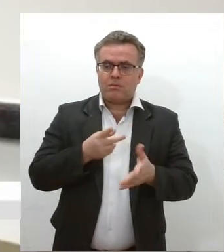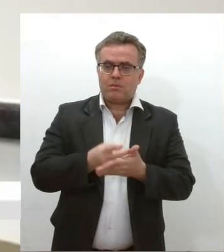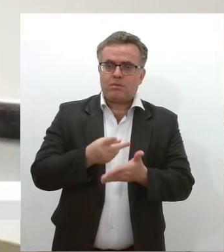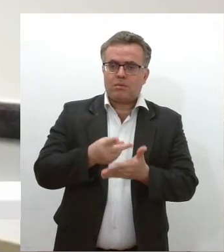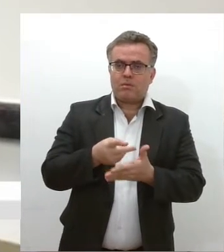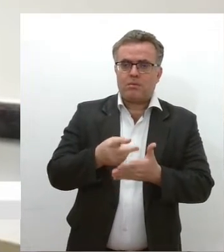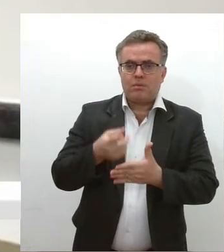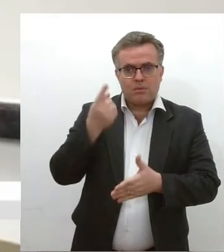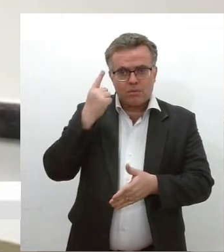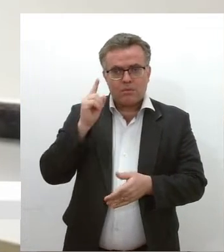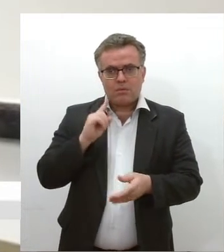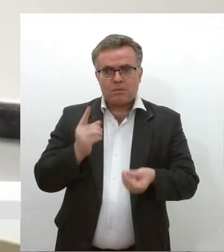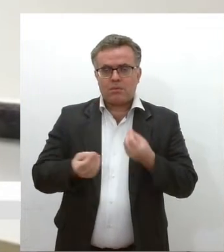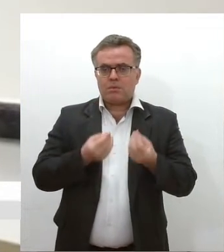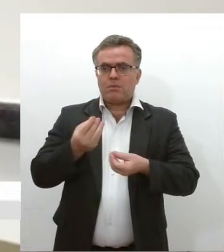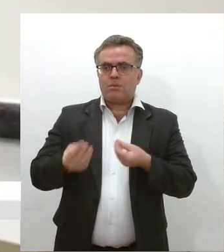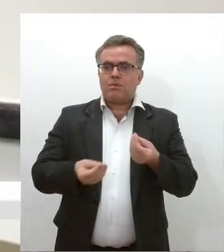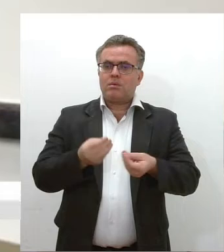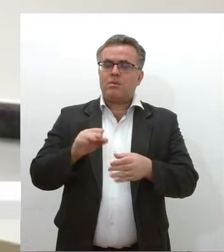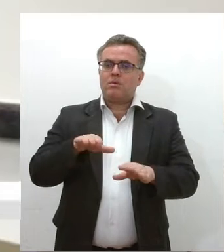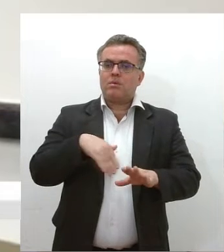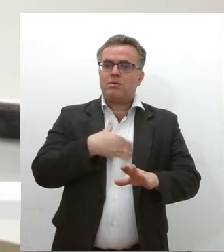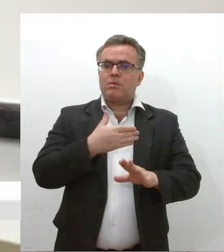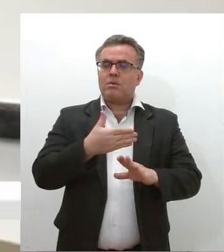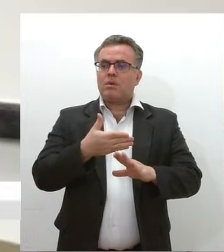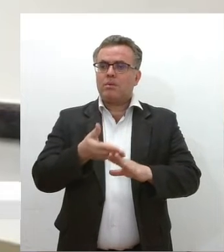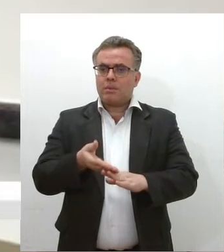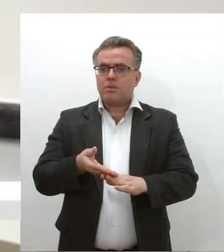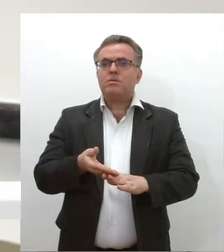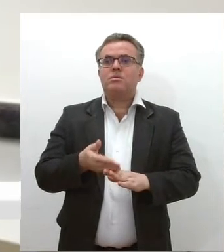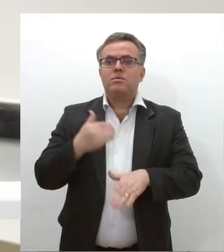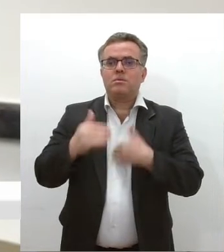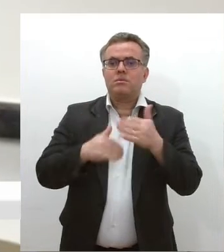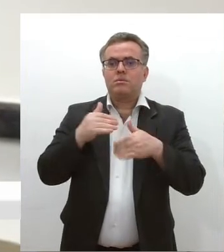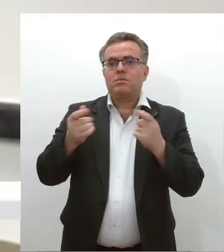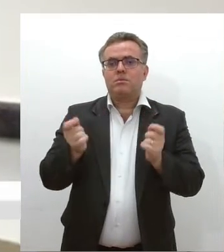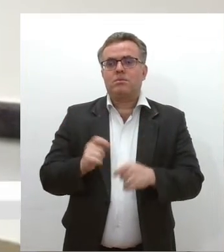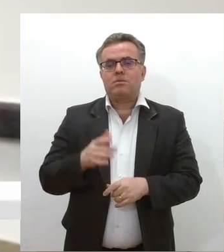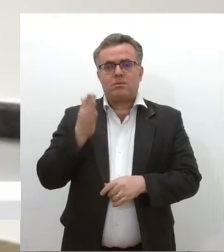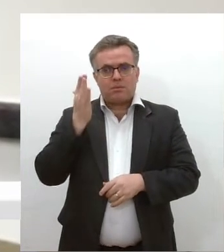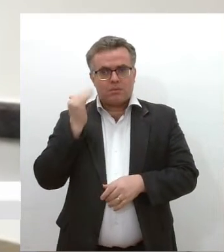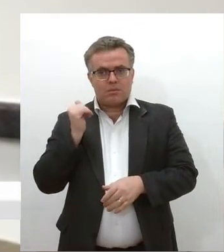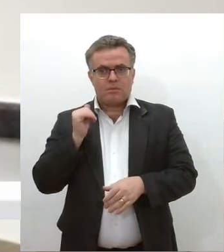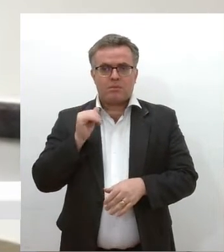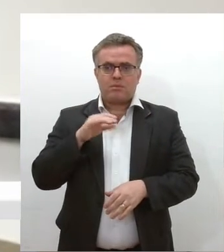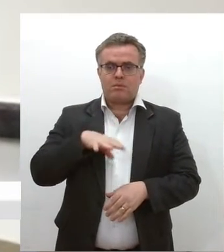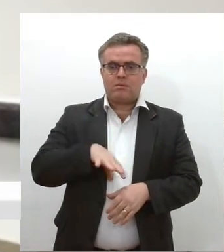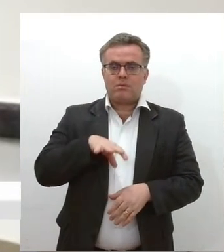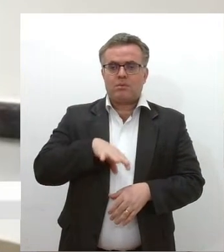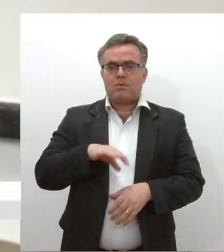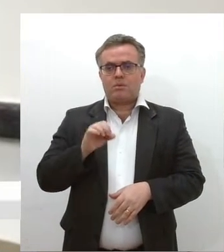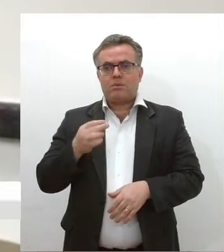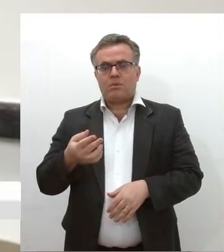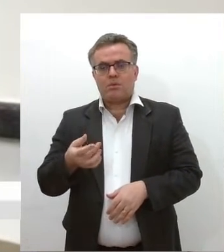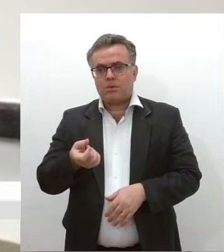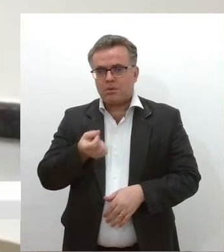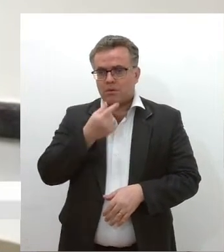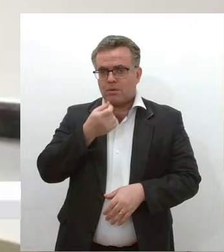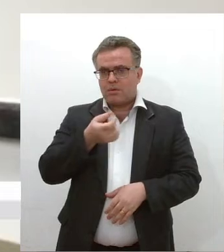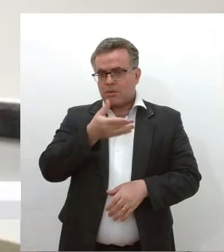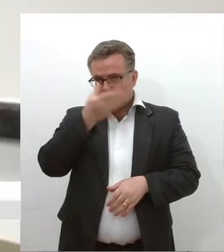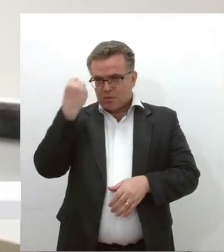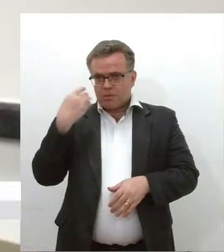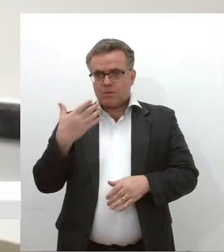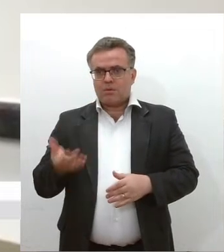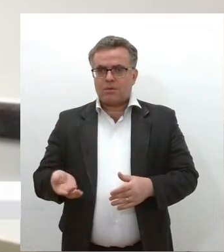hormonal, elas estavam com bloqueio do eixo hormonal. Não havia como você saber se a pessoa tinha menstruado, ou porque esqueceu a pílula, ou porque a absorção não